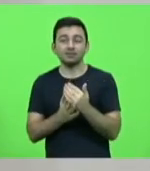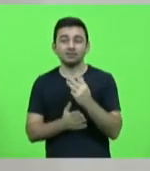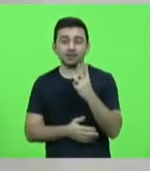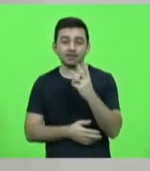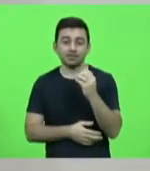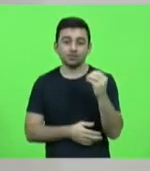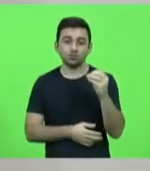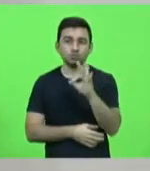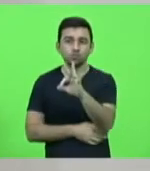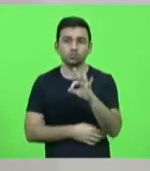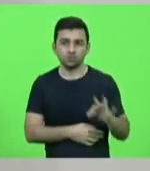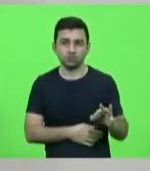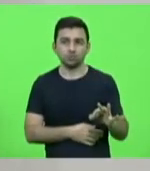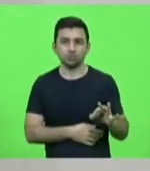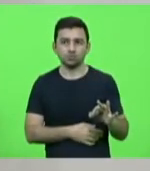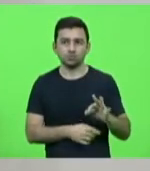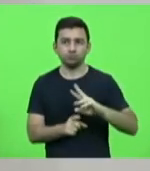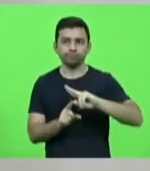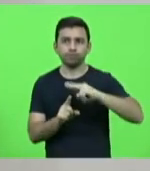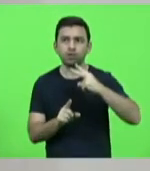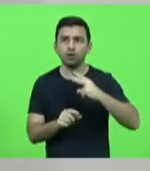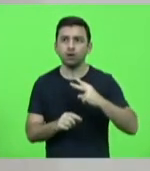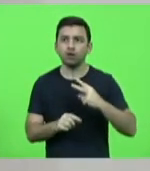300%. Repito,